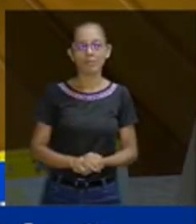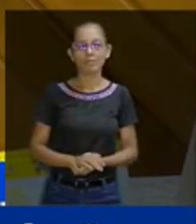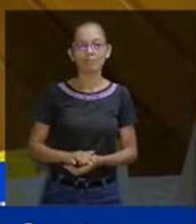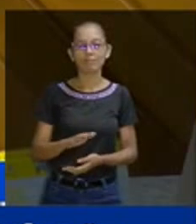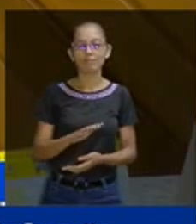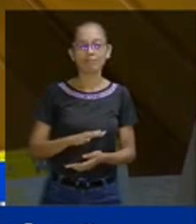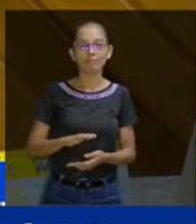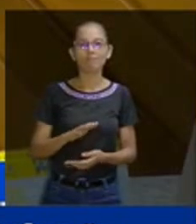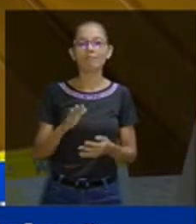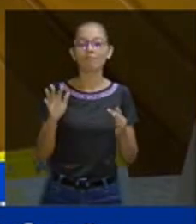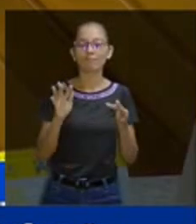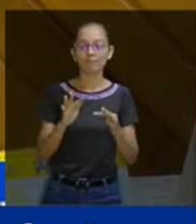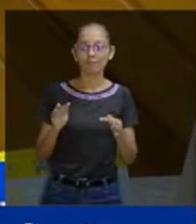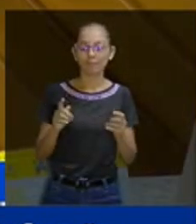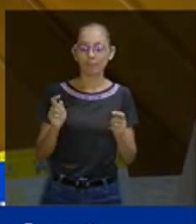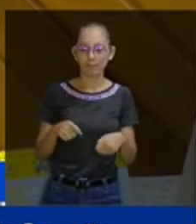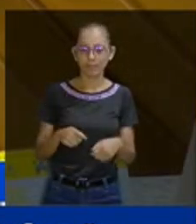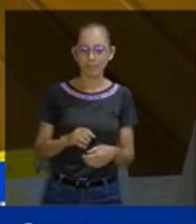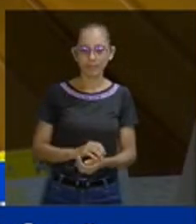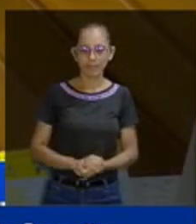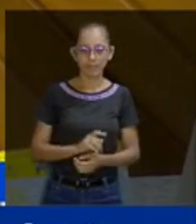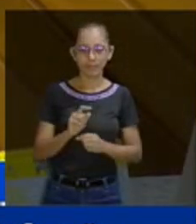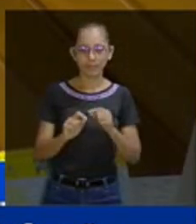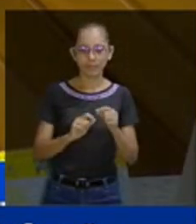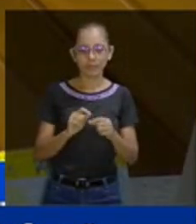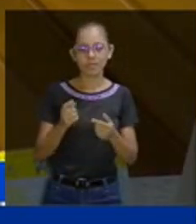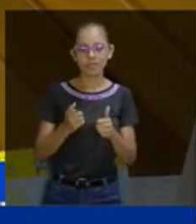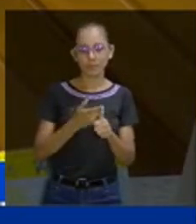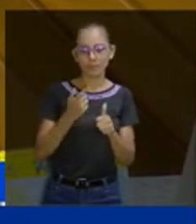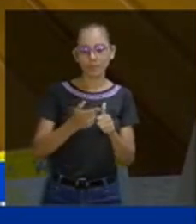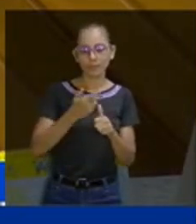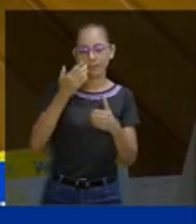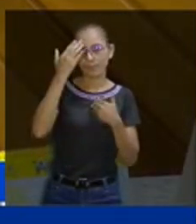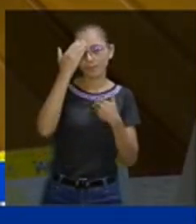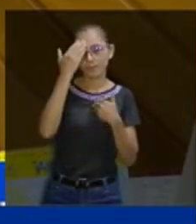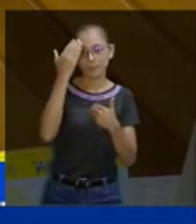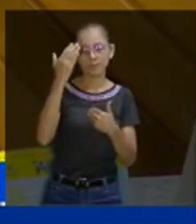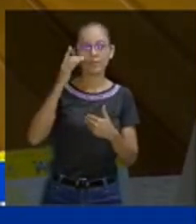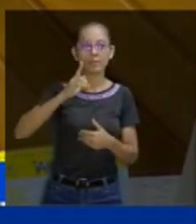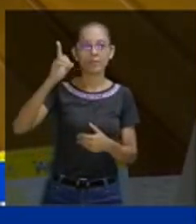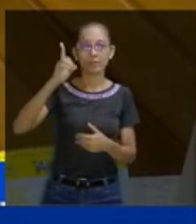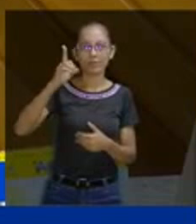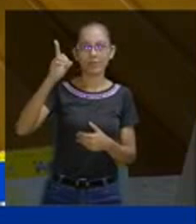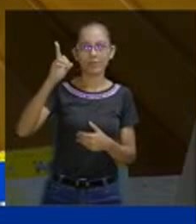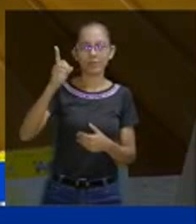Então, que minhas primeiras palavras sejam de agradecimento a Deus.